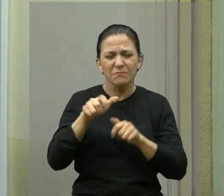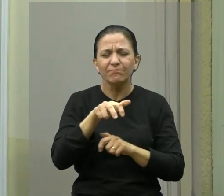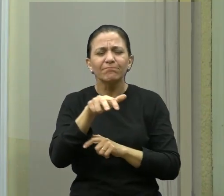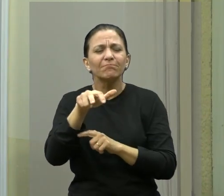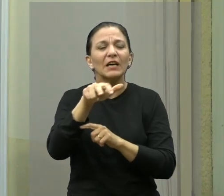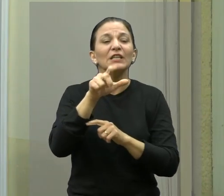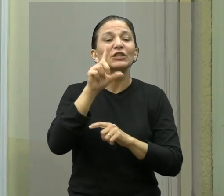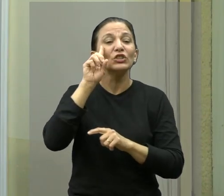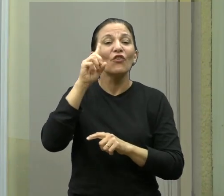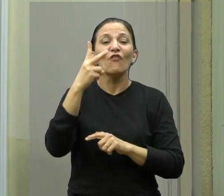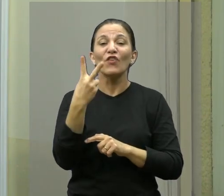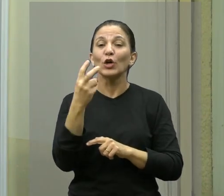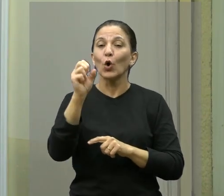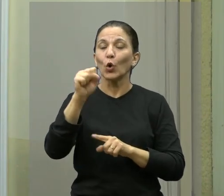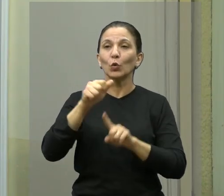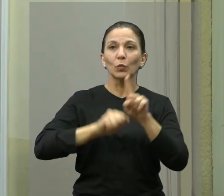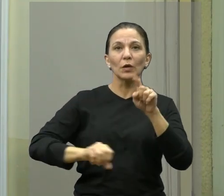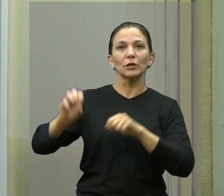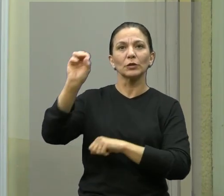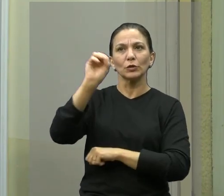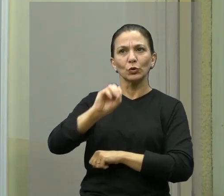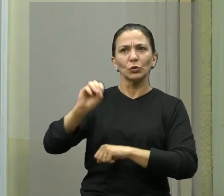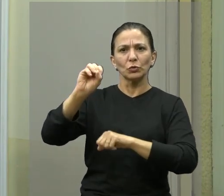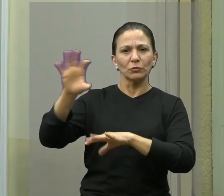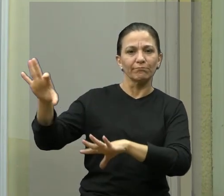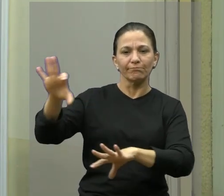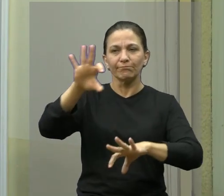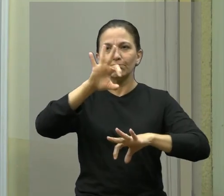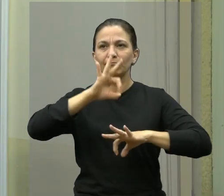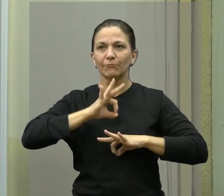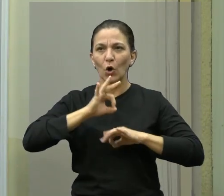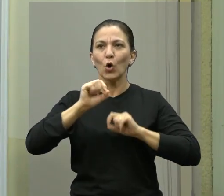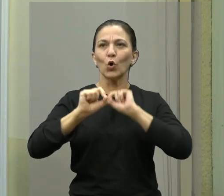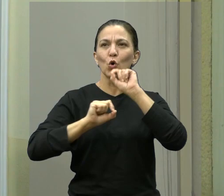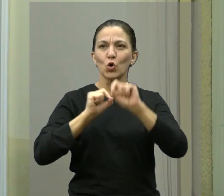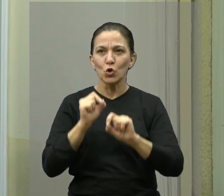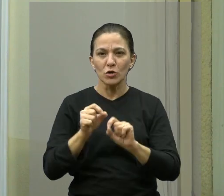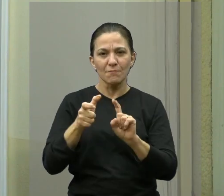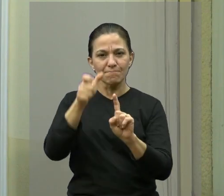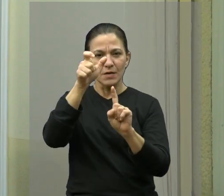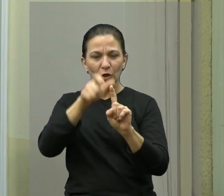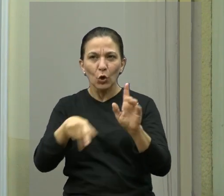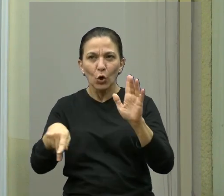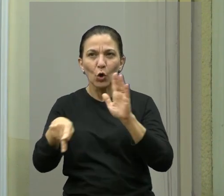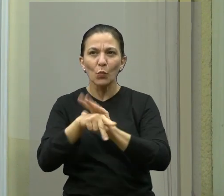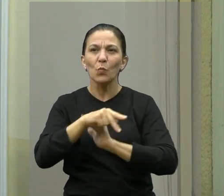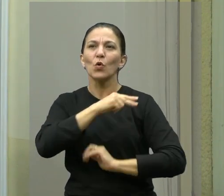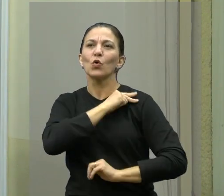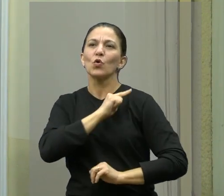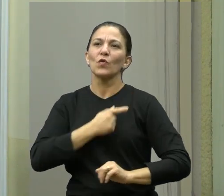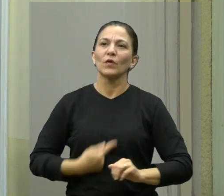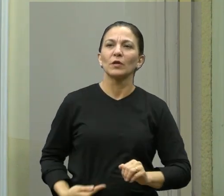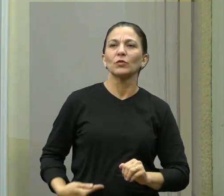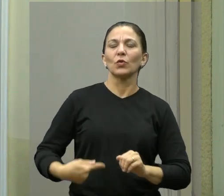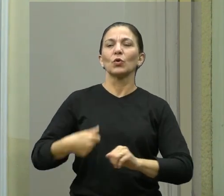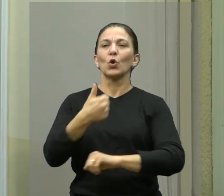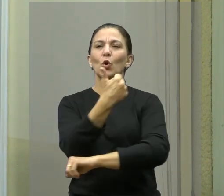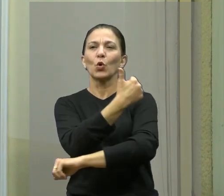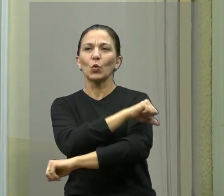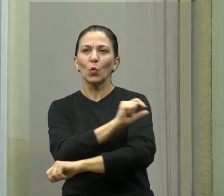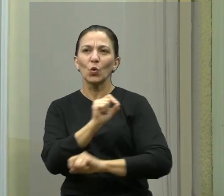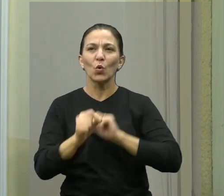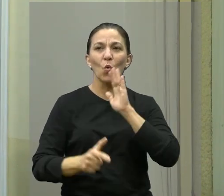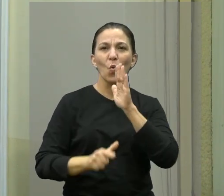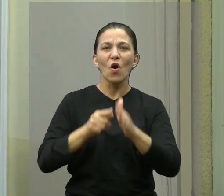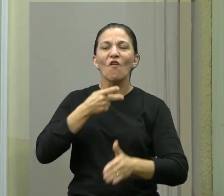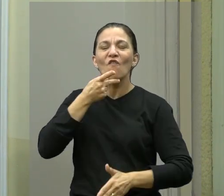dia 28 de outubro, encarnado no execrável figura do governador do Rio de Janeiro com o seu autorizo. E antes